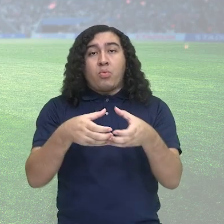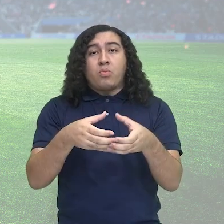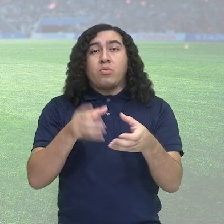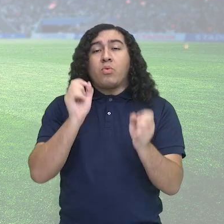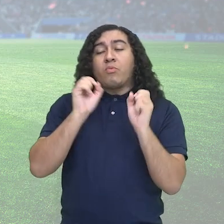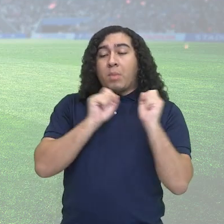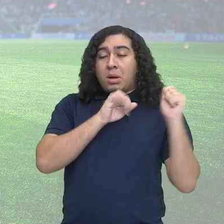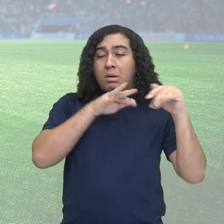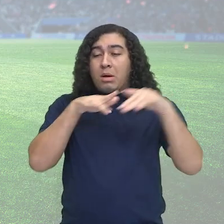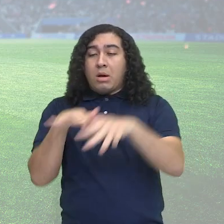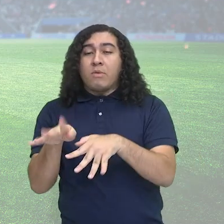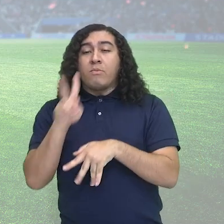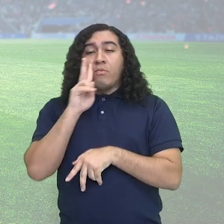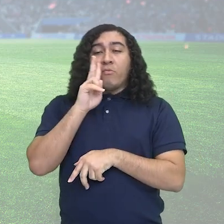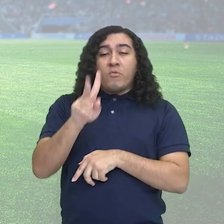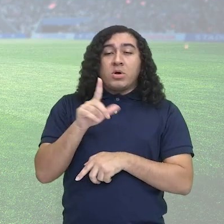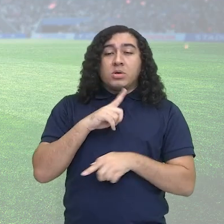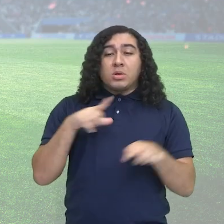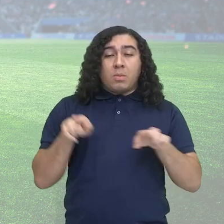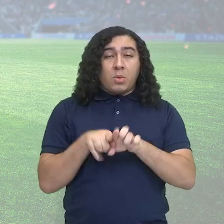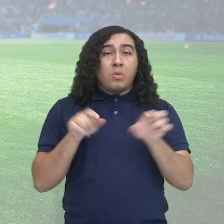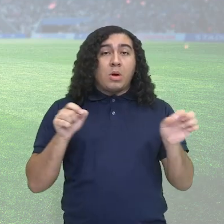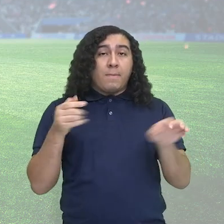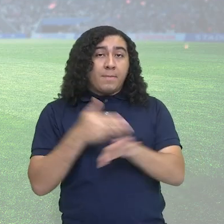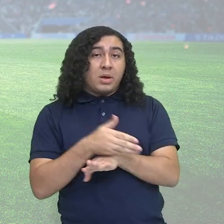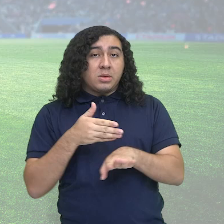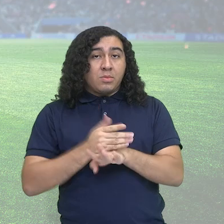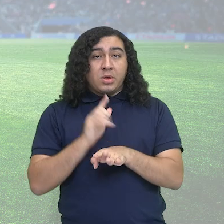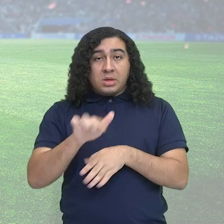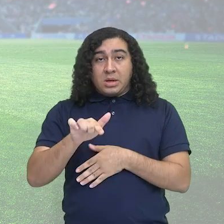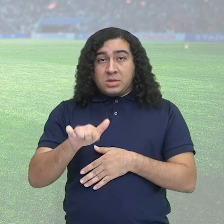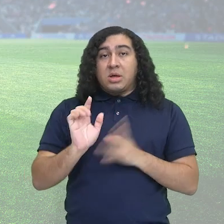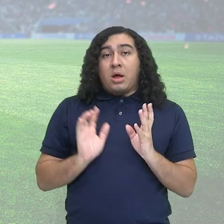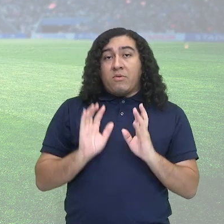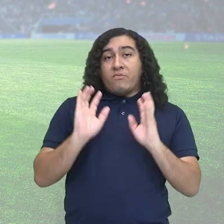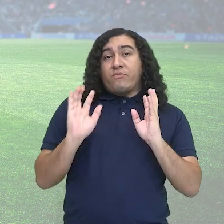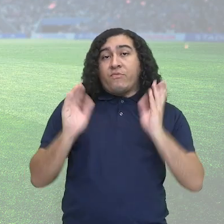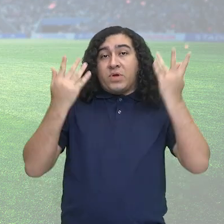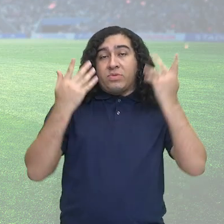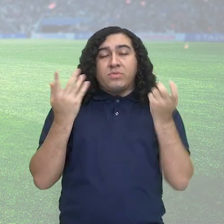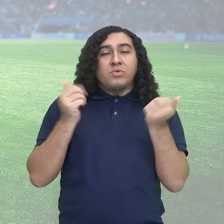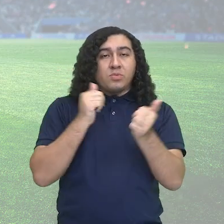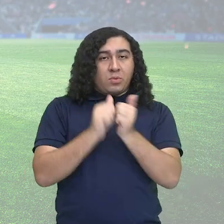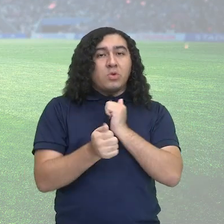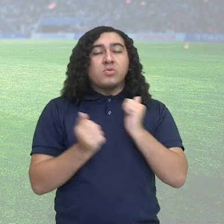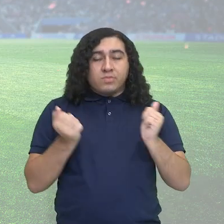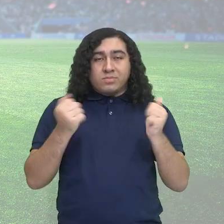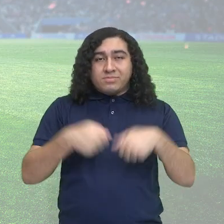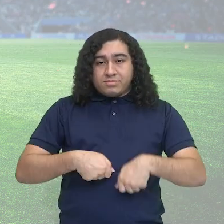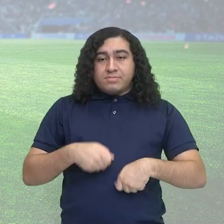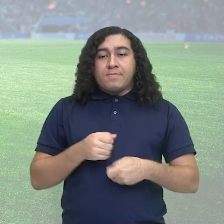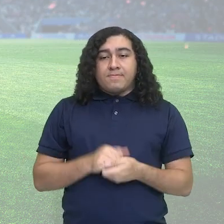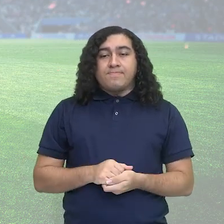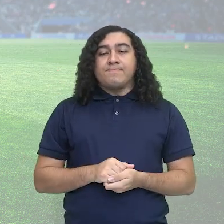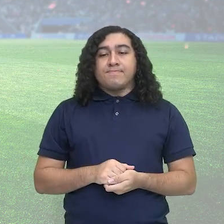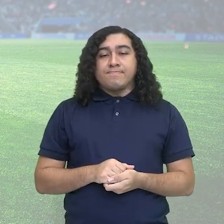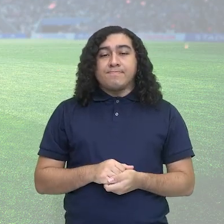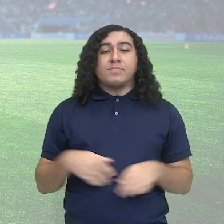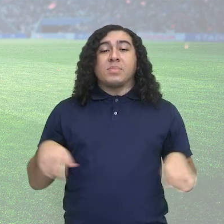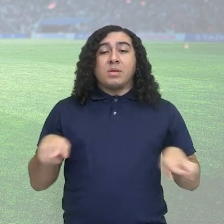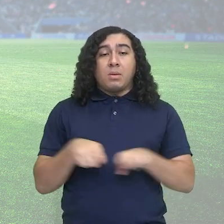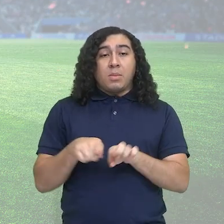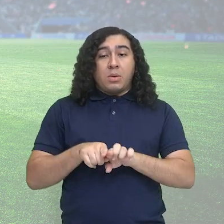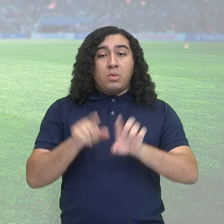para contemplar e para prestigiar esse evento. E o esporte ele é capaz de fazer isso. E com isso também, o